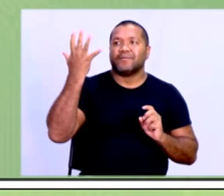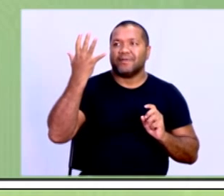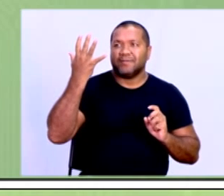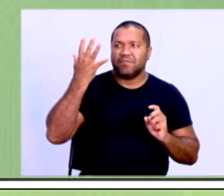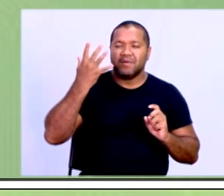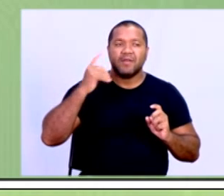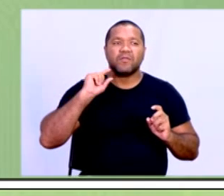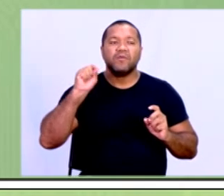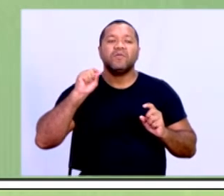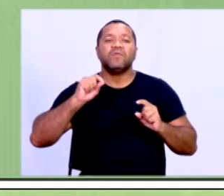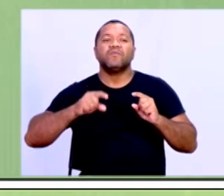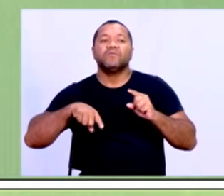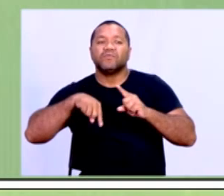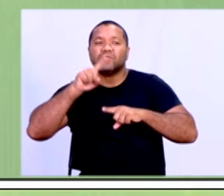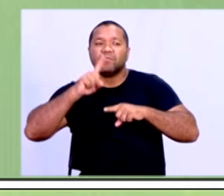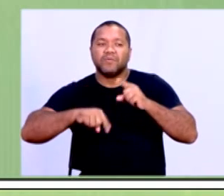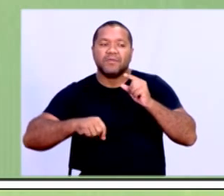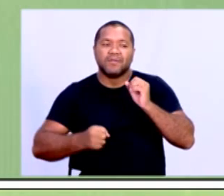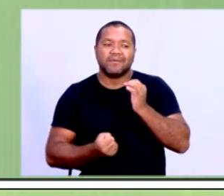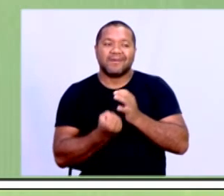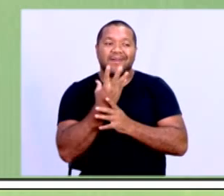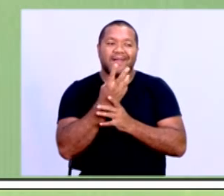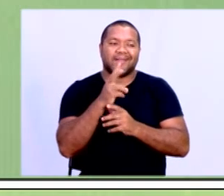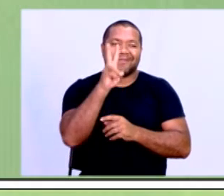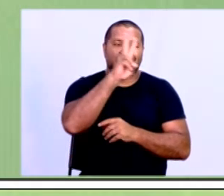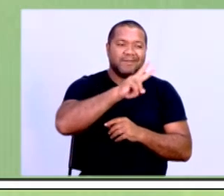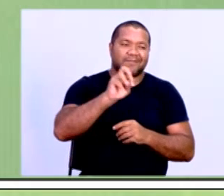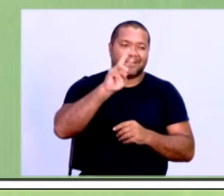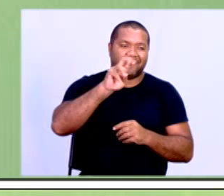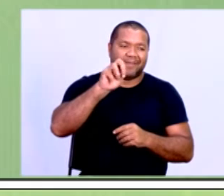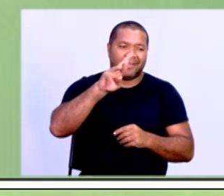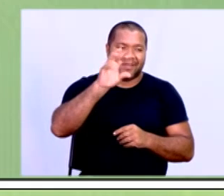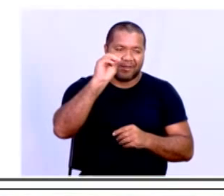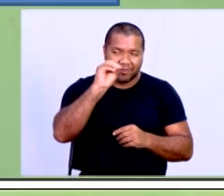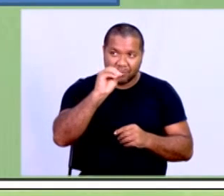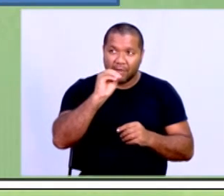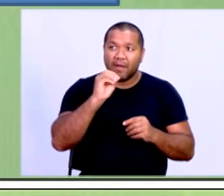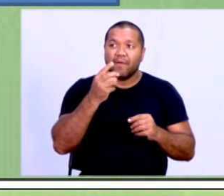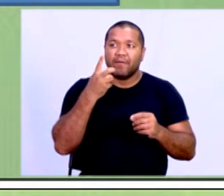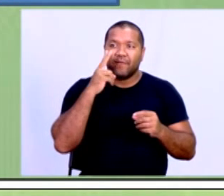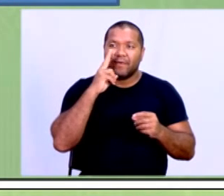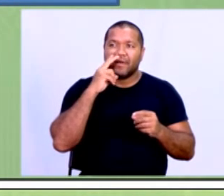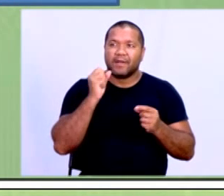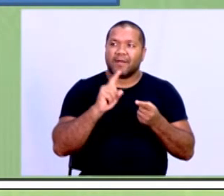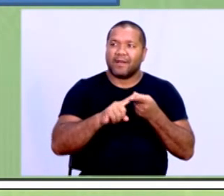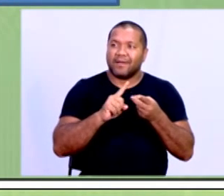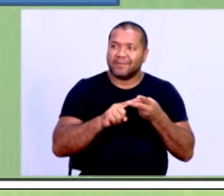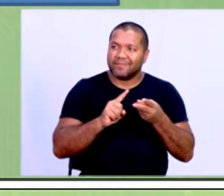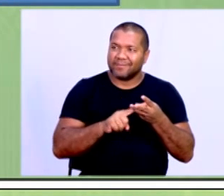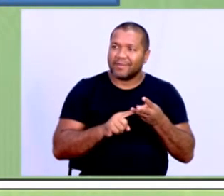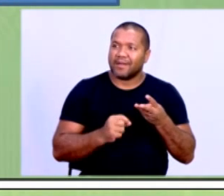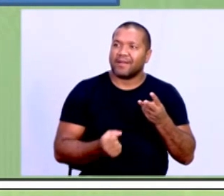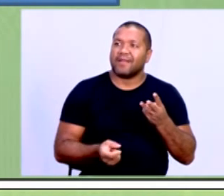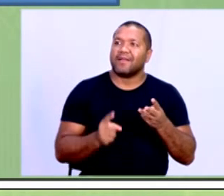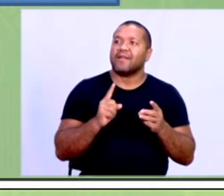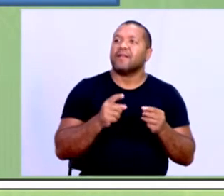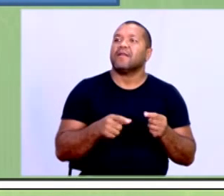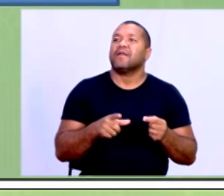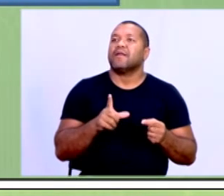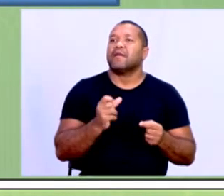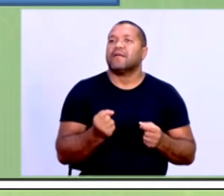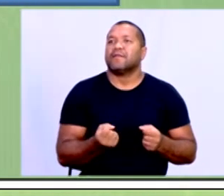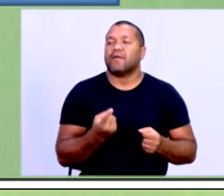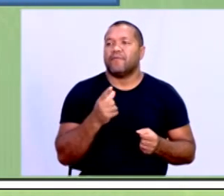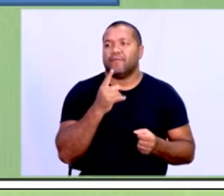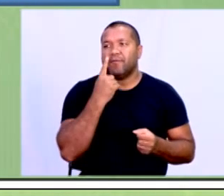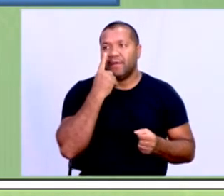gerados pelos eventos. Nós vamos ver também cada papel desse agora nos próximos slides. Então, eu